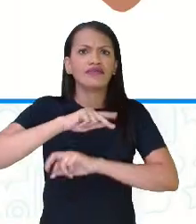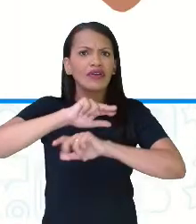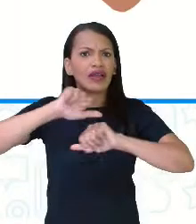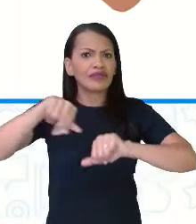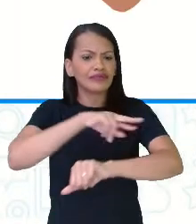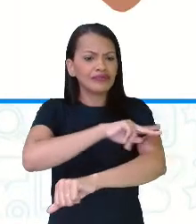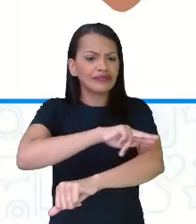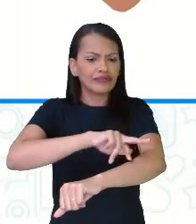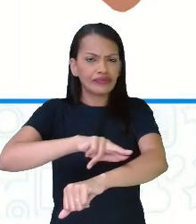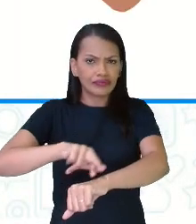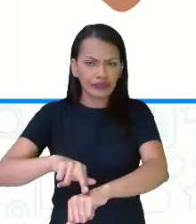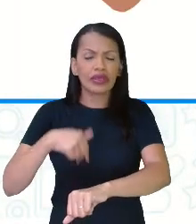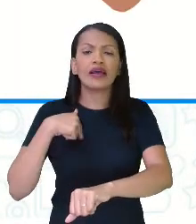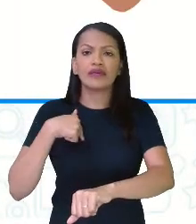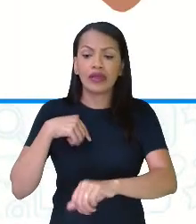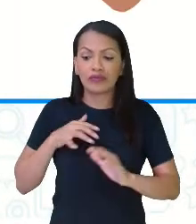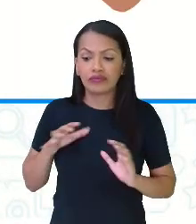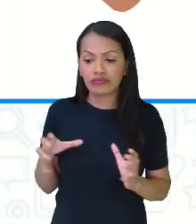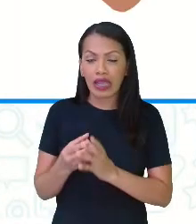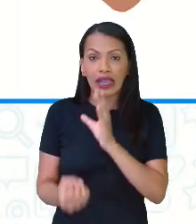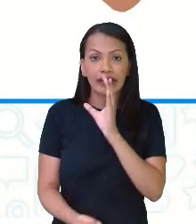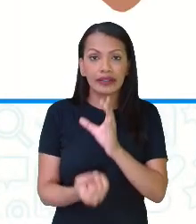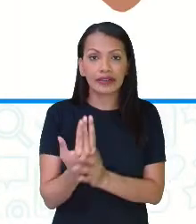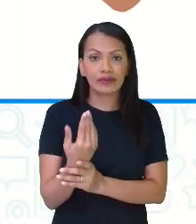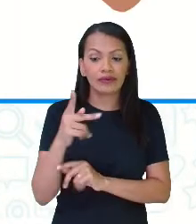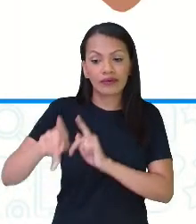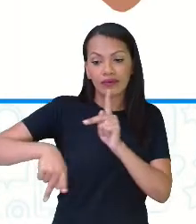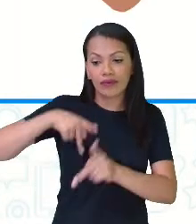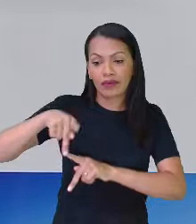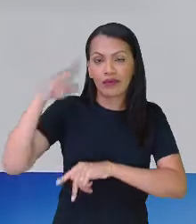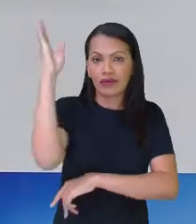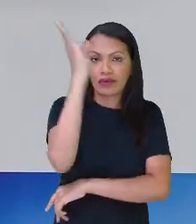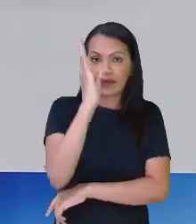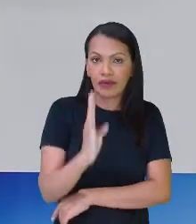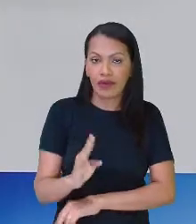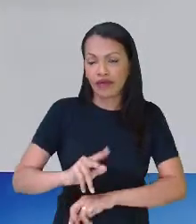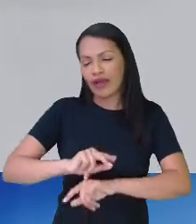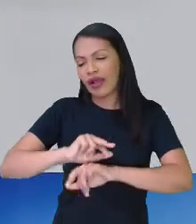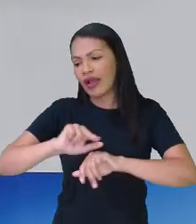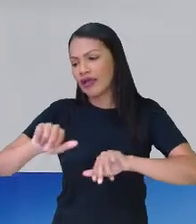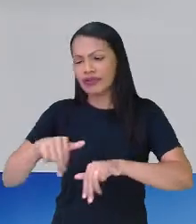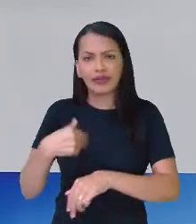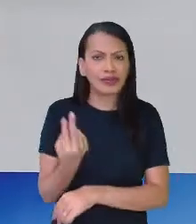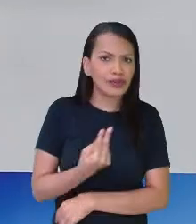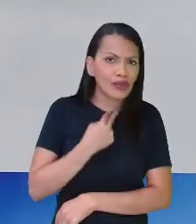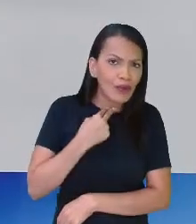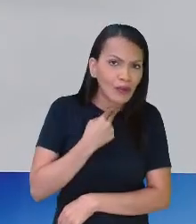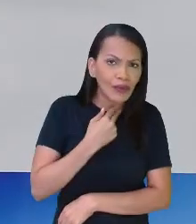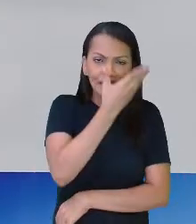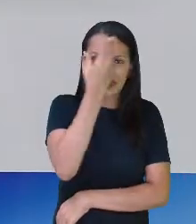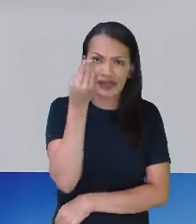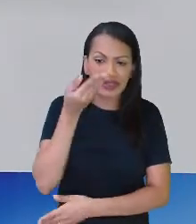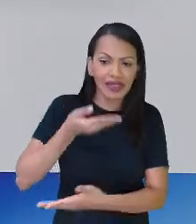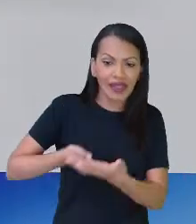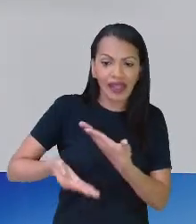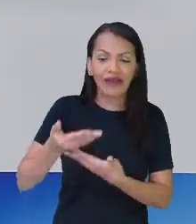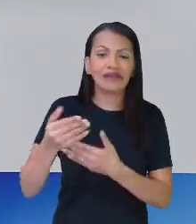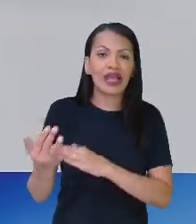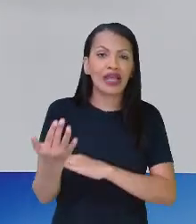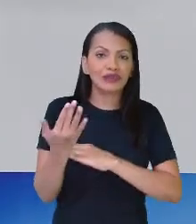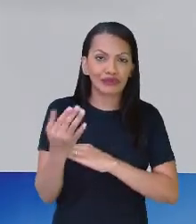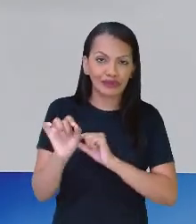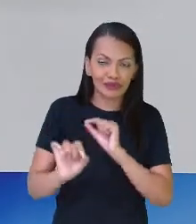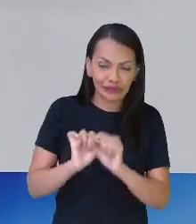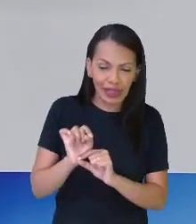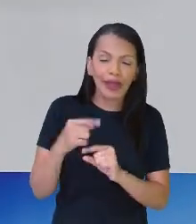que favoreceram a formação desse povo brasileiro. Foram várias, gente. A gente não pode esquecer a colaboração de nenhuma,